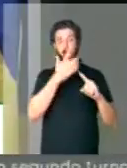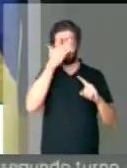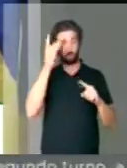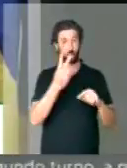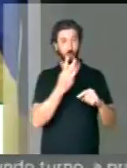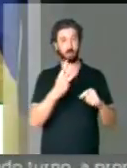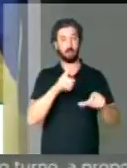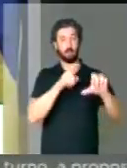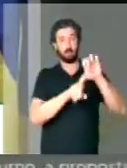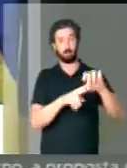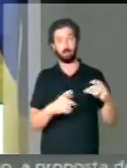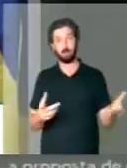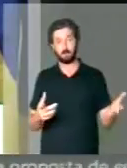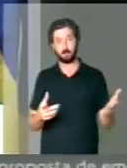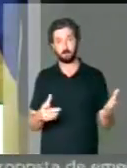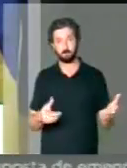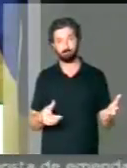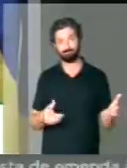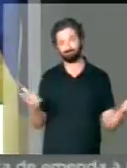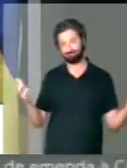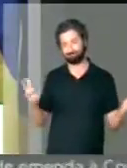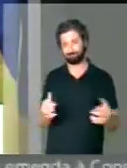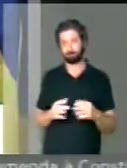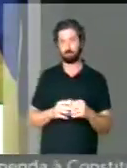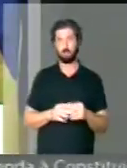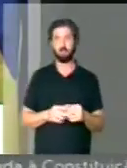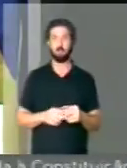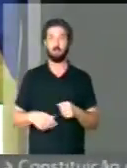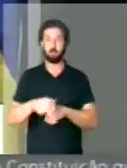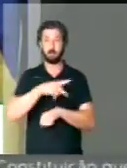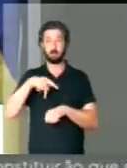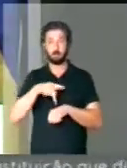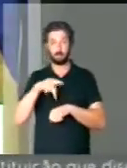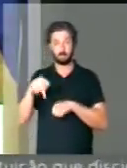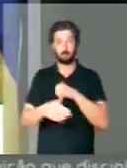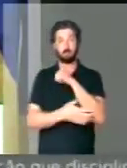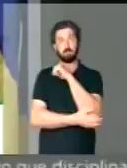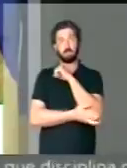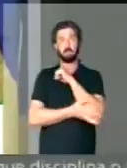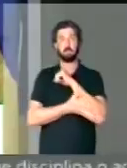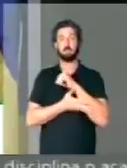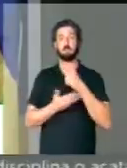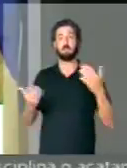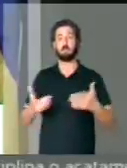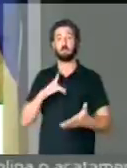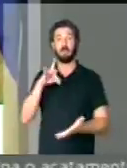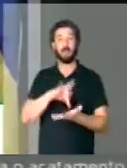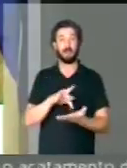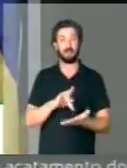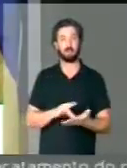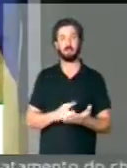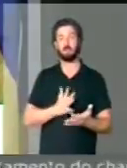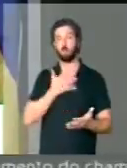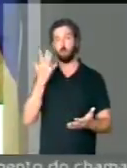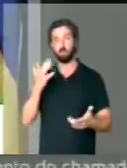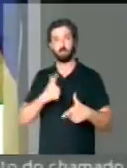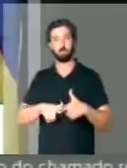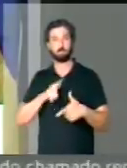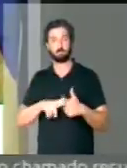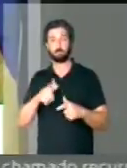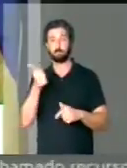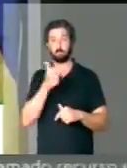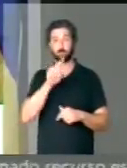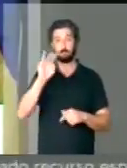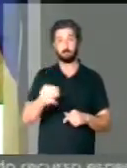pessoas que dependem daquele salário. Então, um país que enfrenta uma realidade caótica de